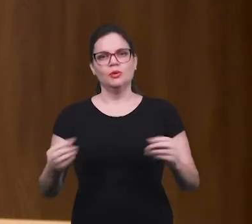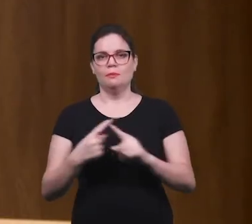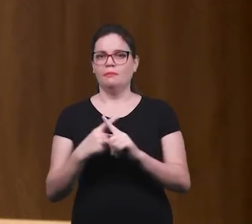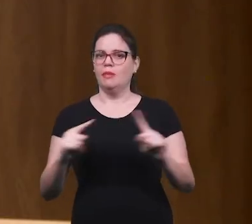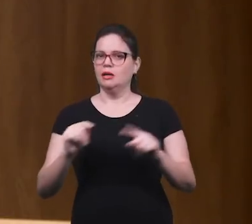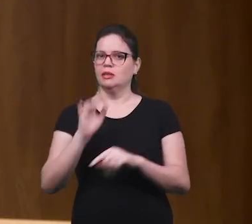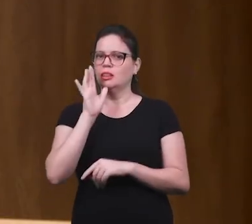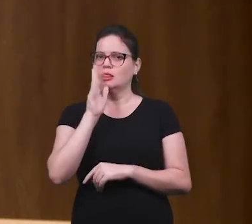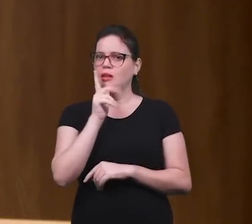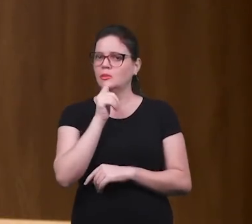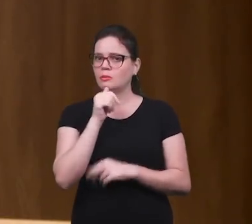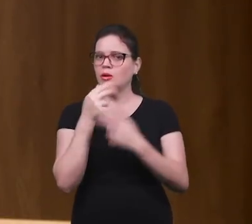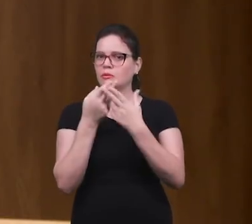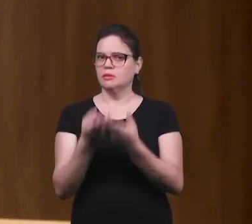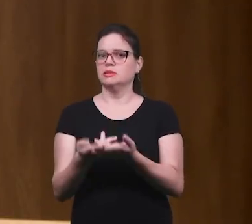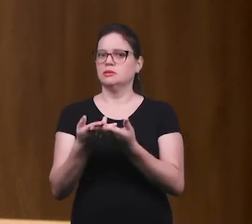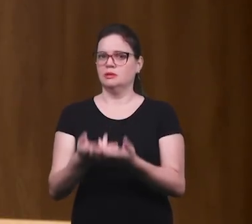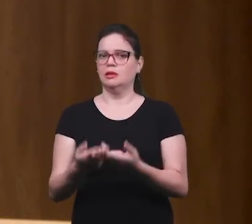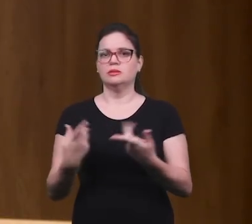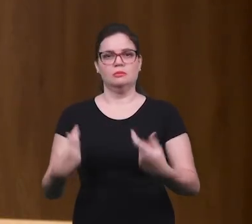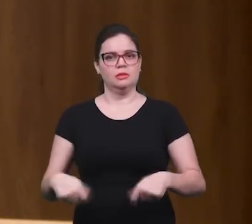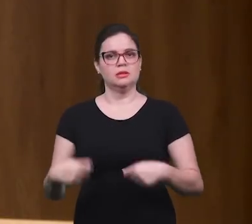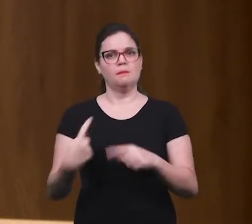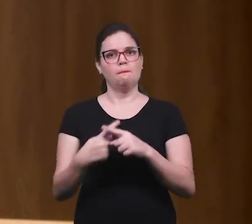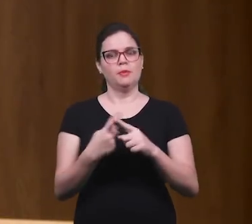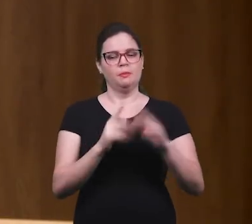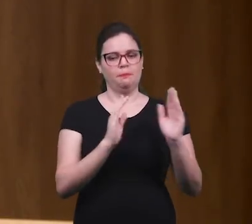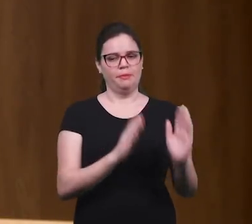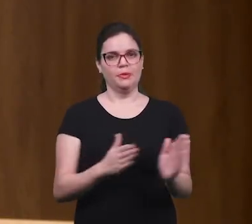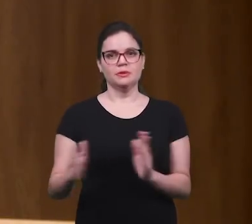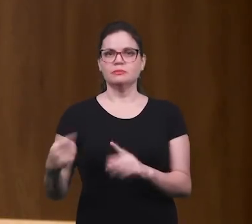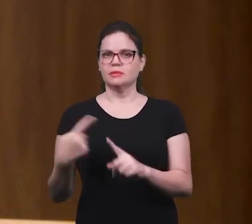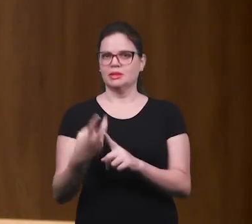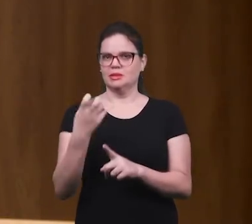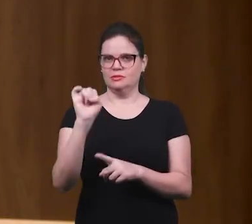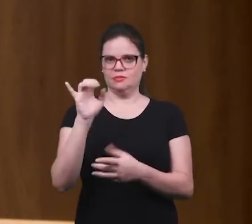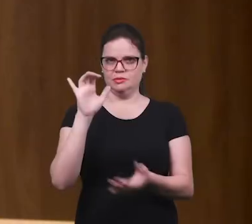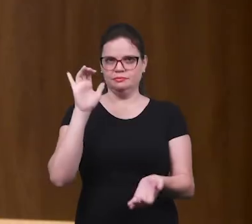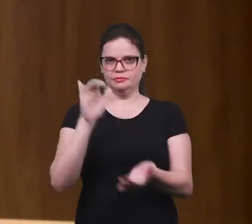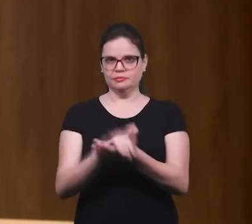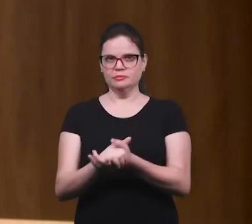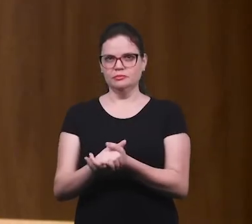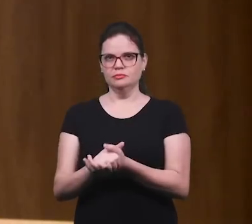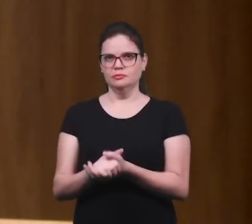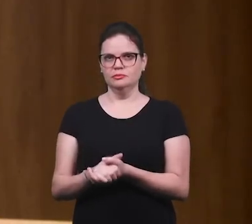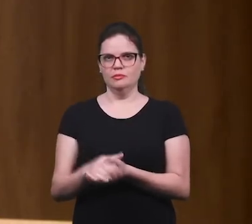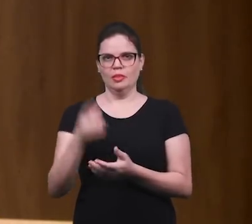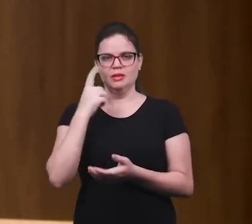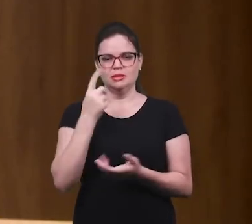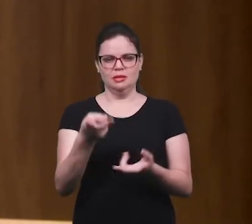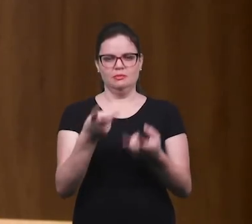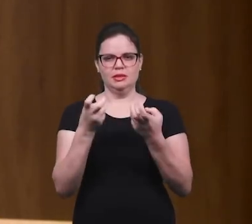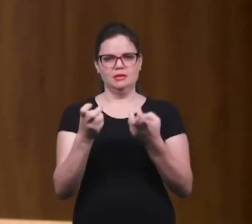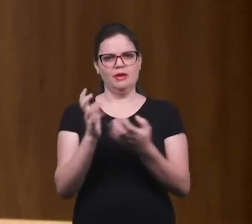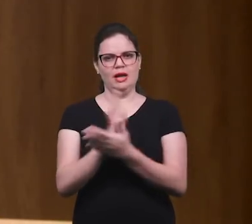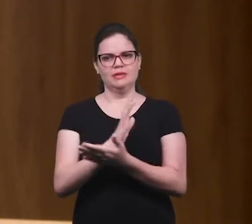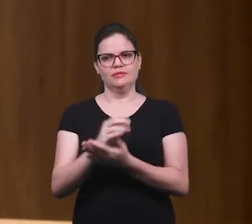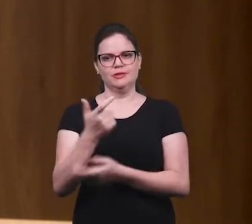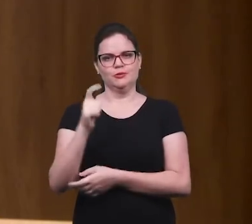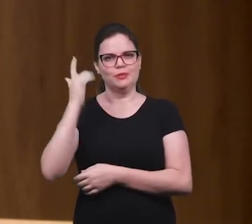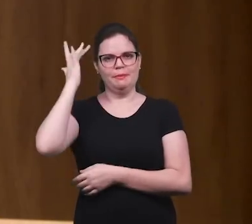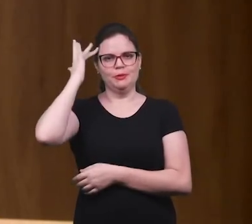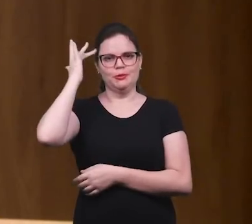Isso acontece é um processo. Às vezes você casou e você vê ali algumas imaturidades, você vê